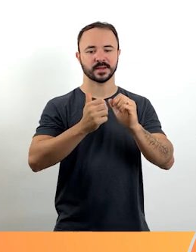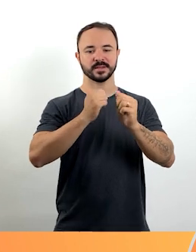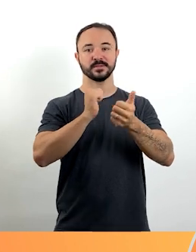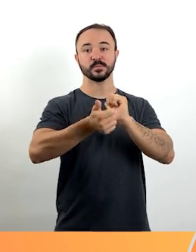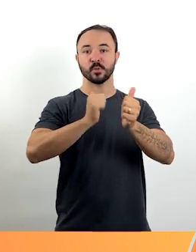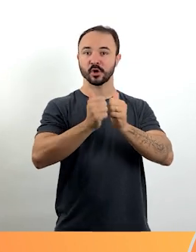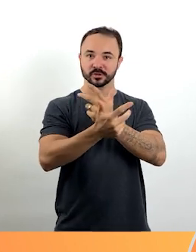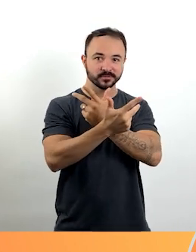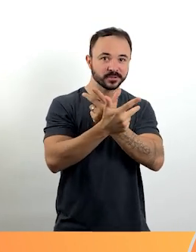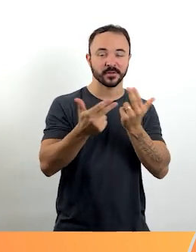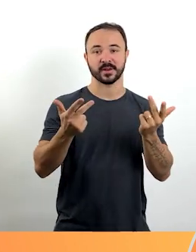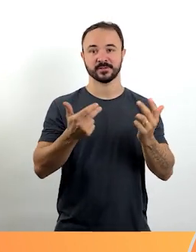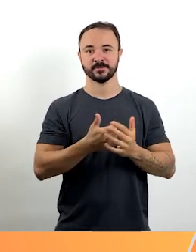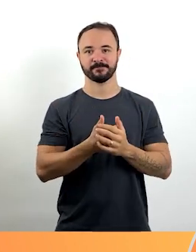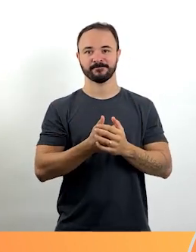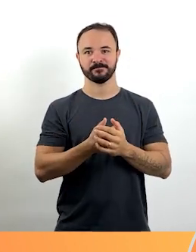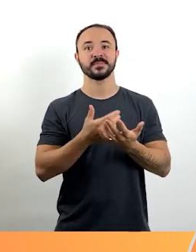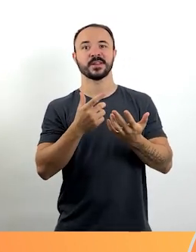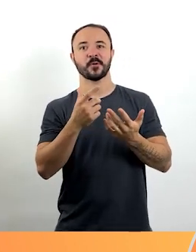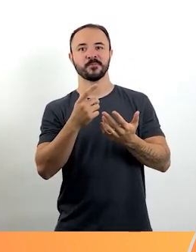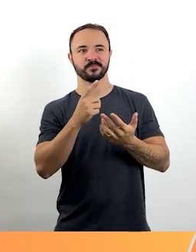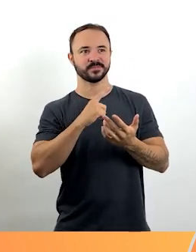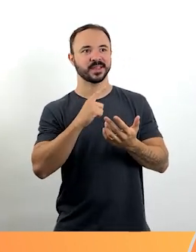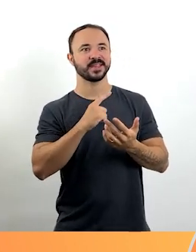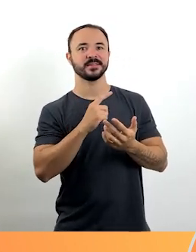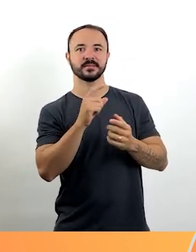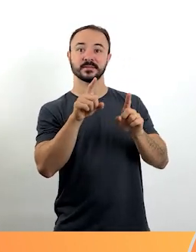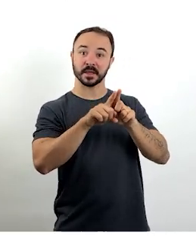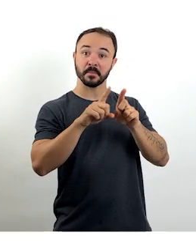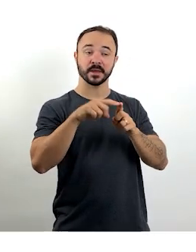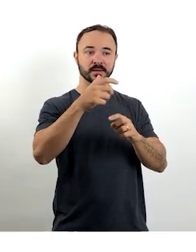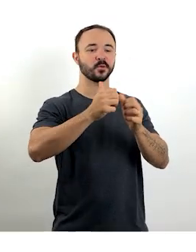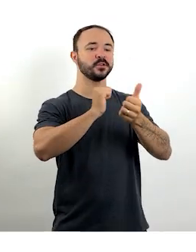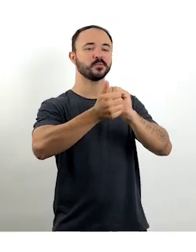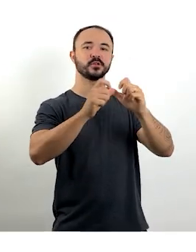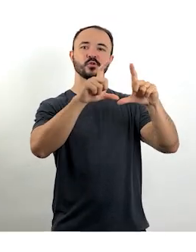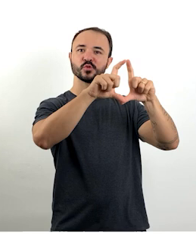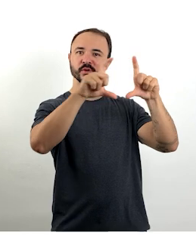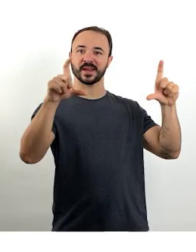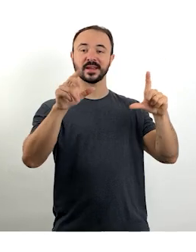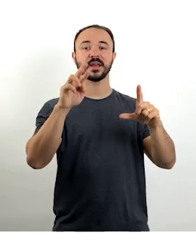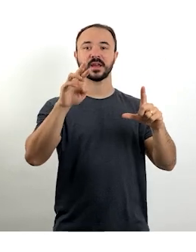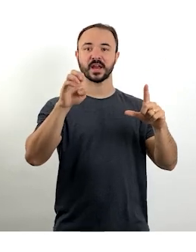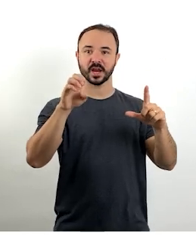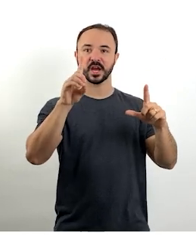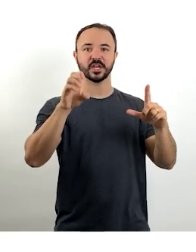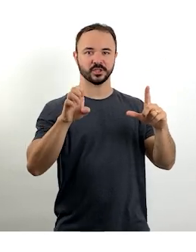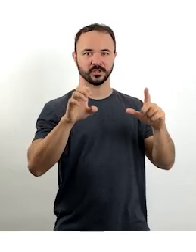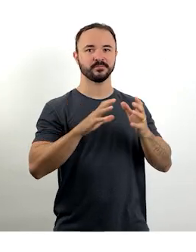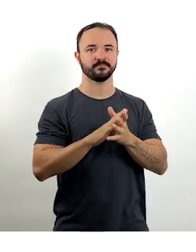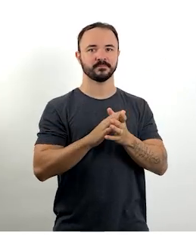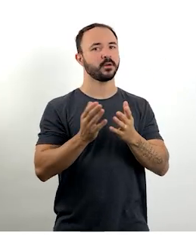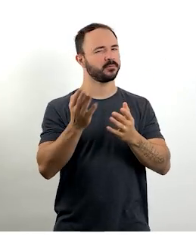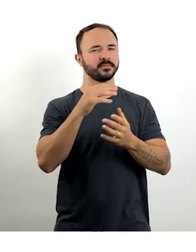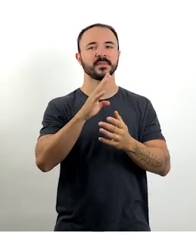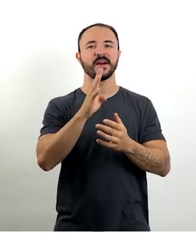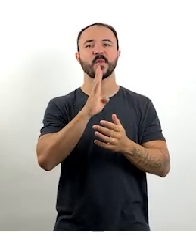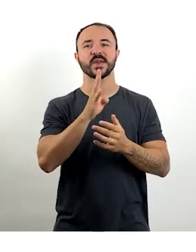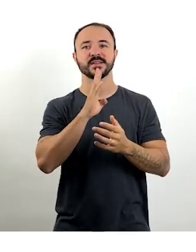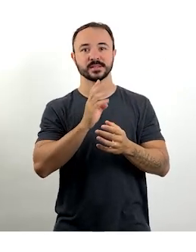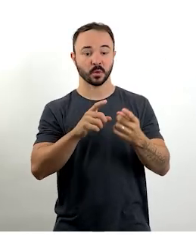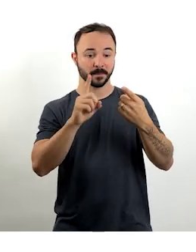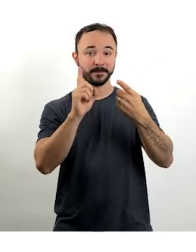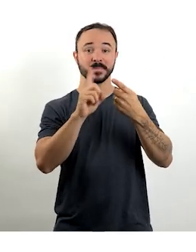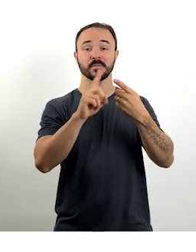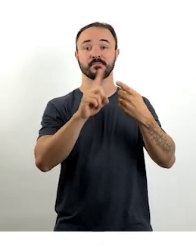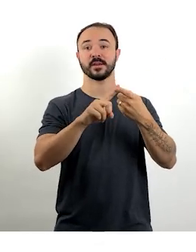de conhecimento são os esportes de rede e parede. Então vamos lá, vamos conhecer um pouquinho do badminton? O primeiro